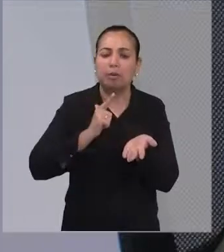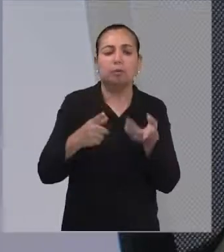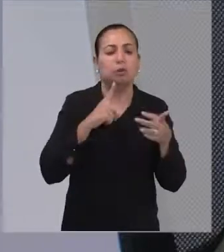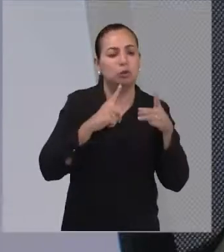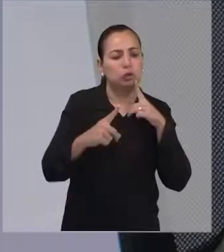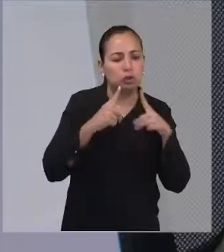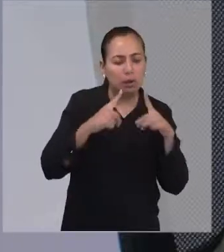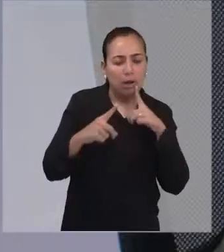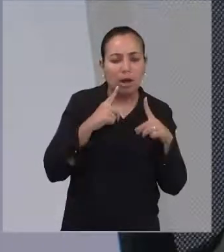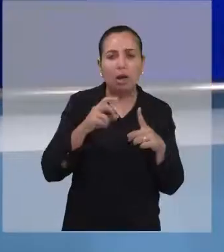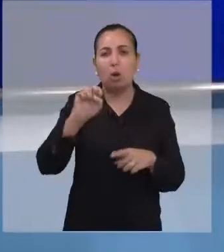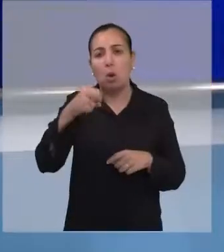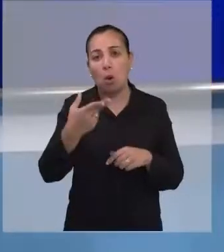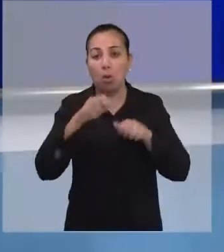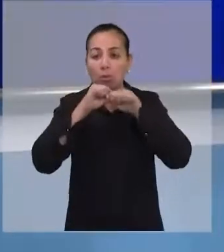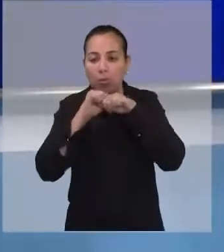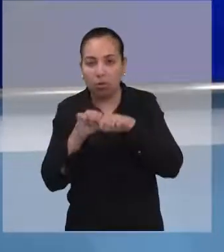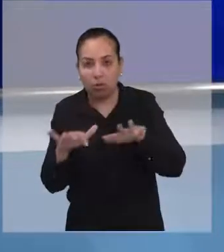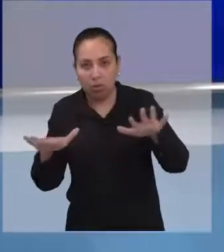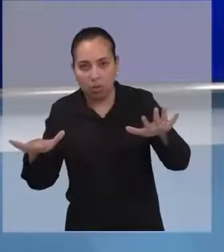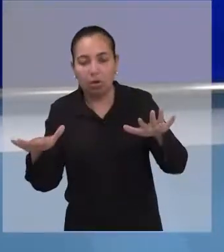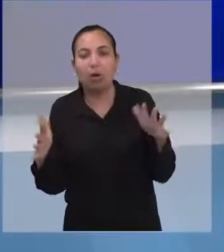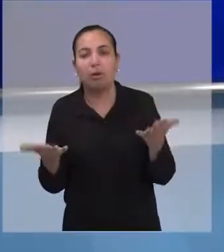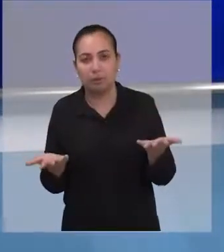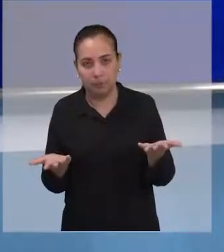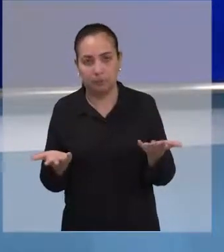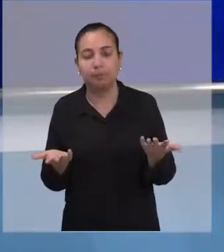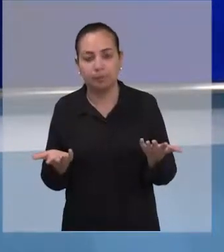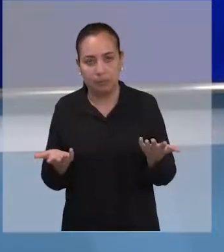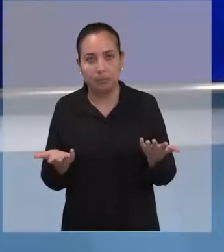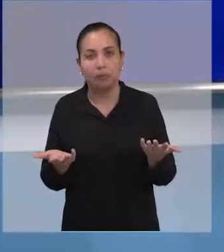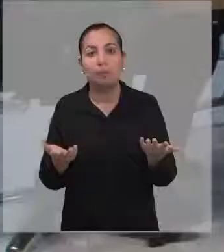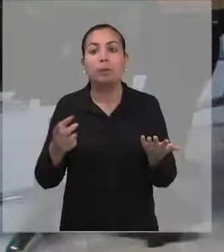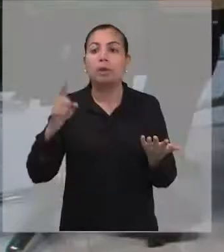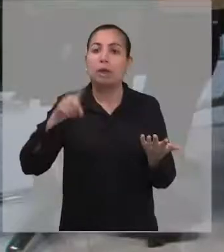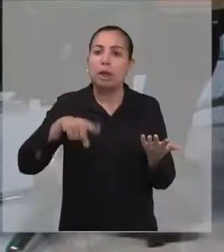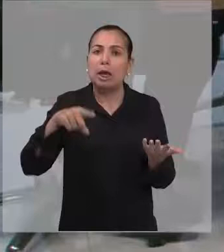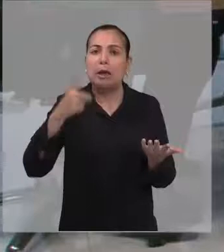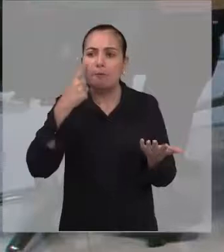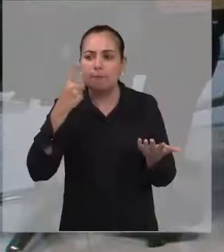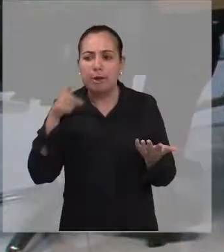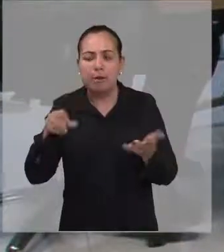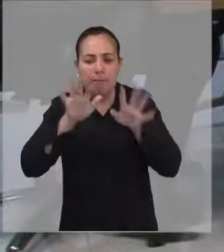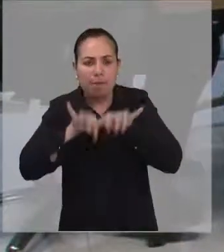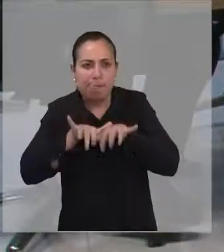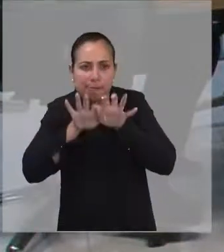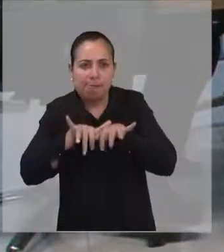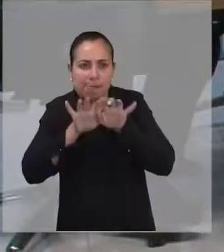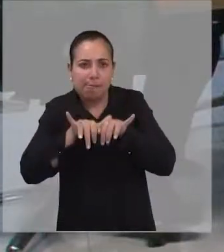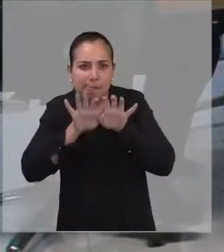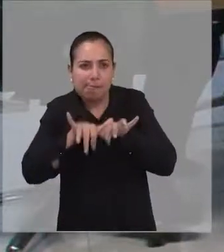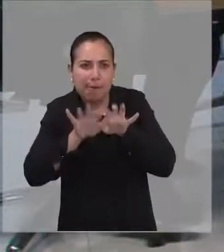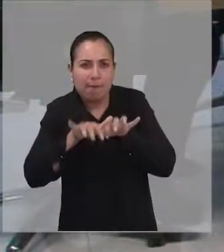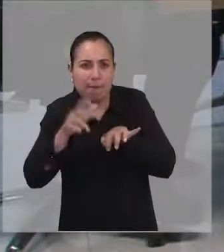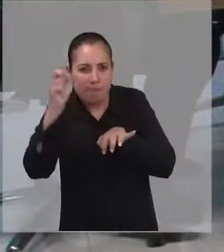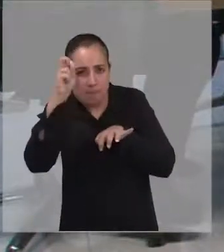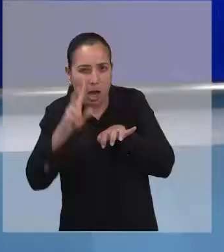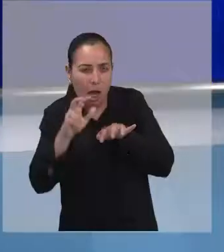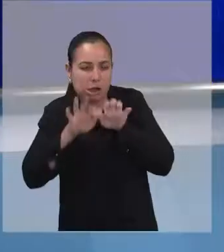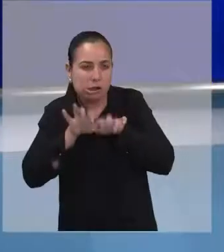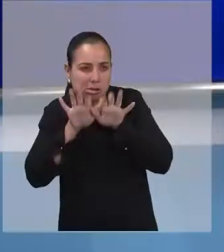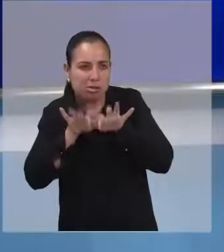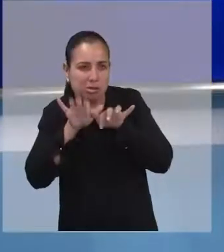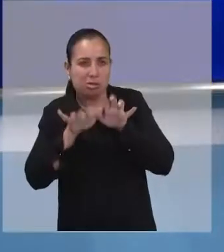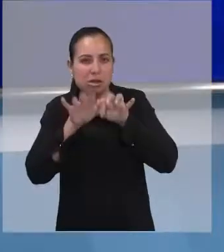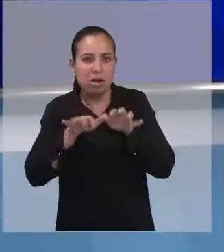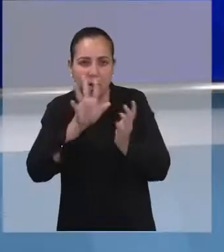os diálogos, o vazamento, veja, de quem vier hacker, discute-se numa outra esfera. Partindo do princípio, não, de fato